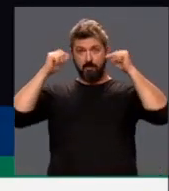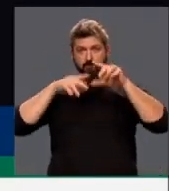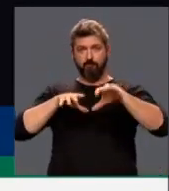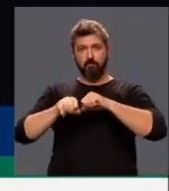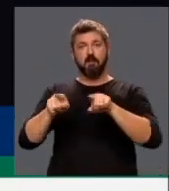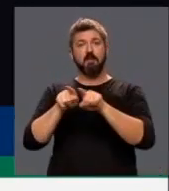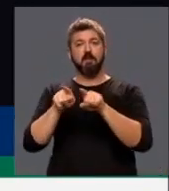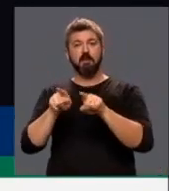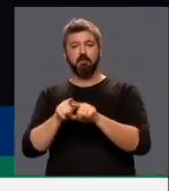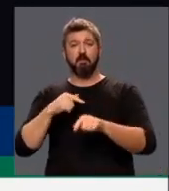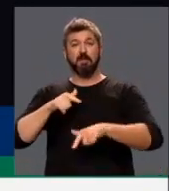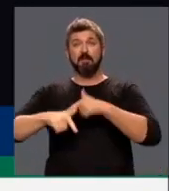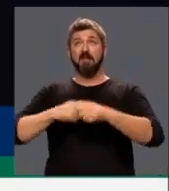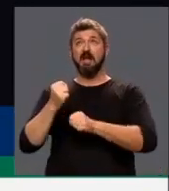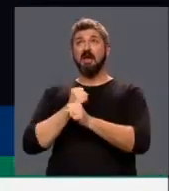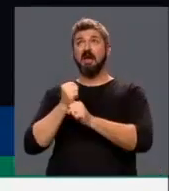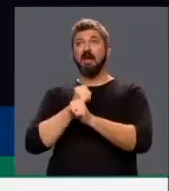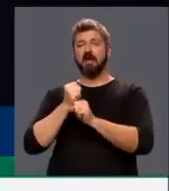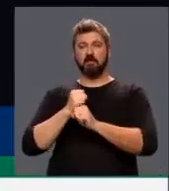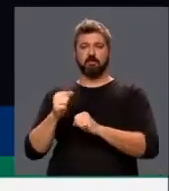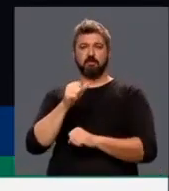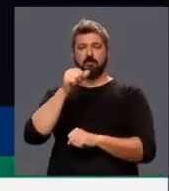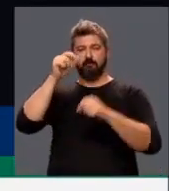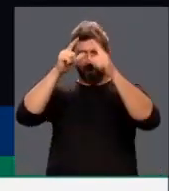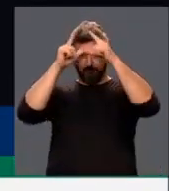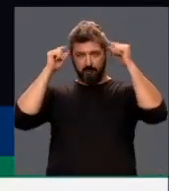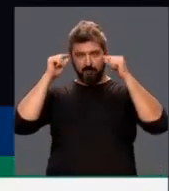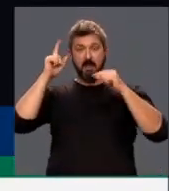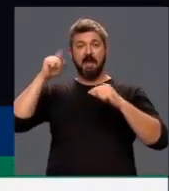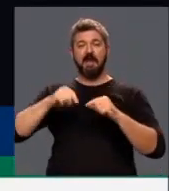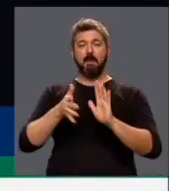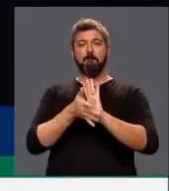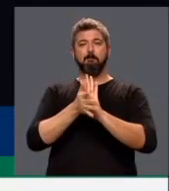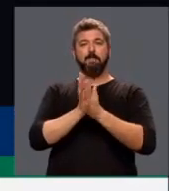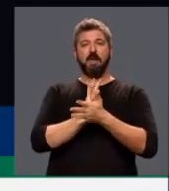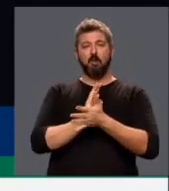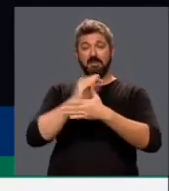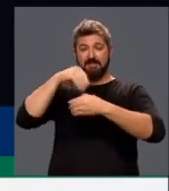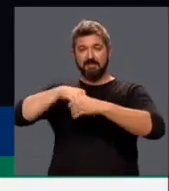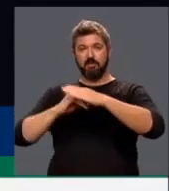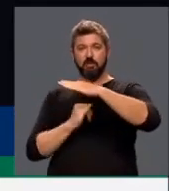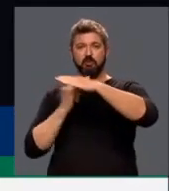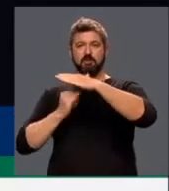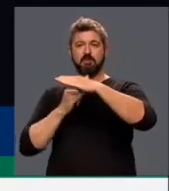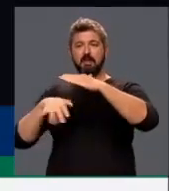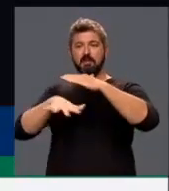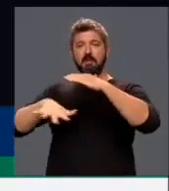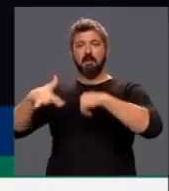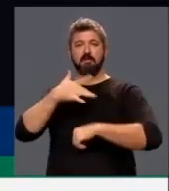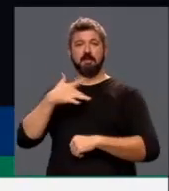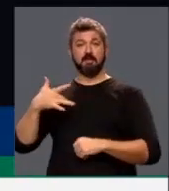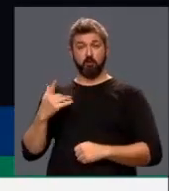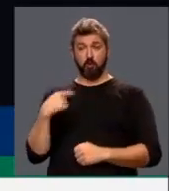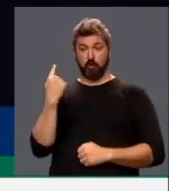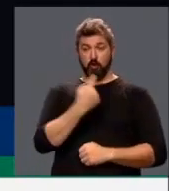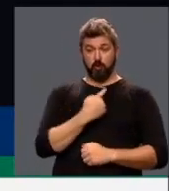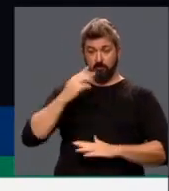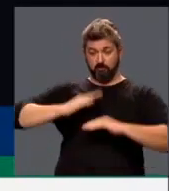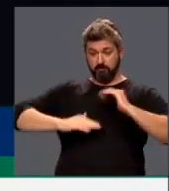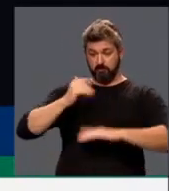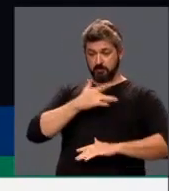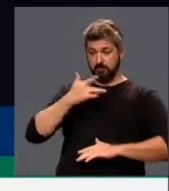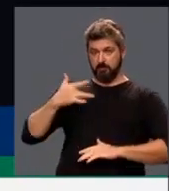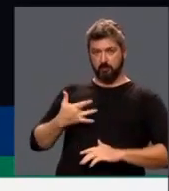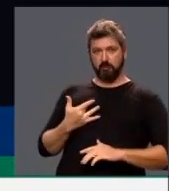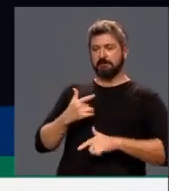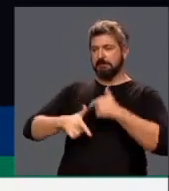que atuei muitos anos na minha vida, que é o racismo institucional na área da saúde. quando nós, profissionais da área da saúde, dedicamos